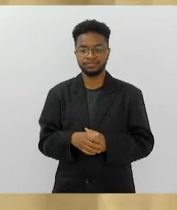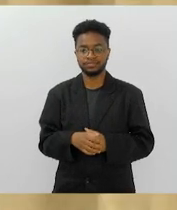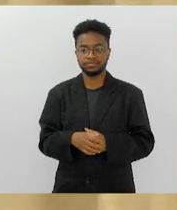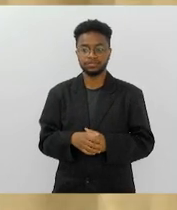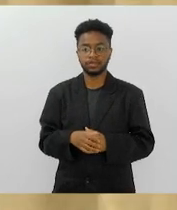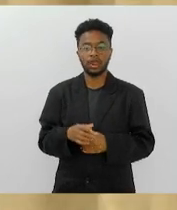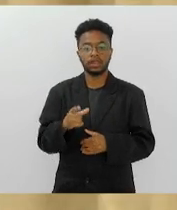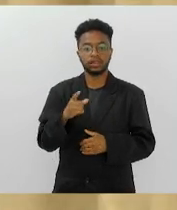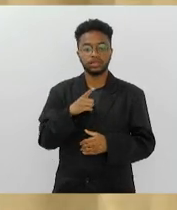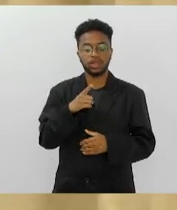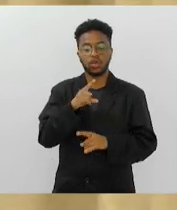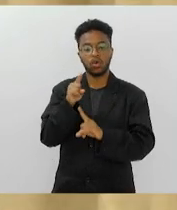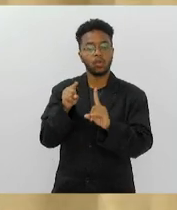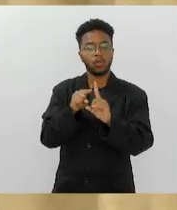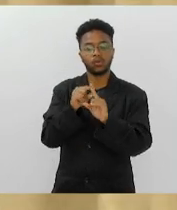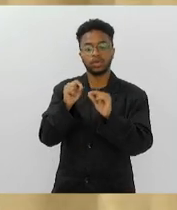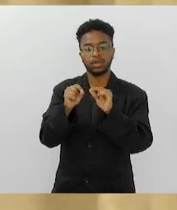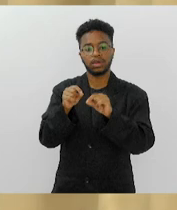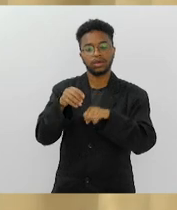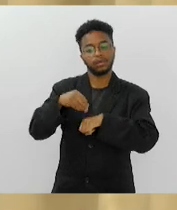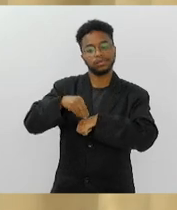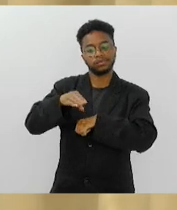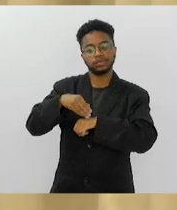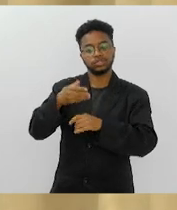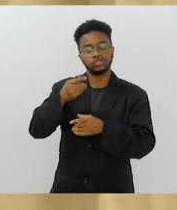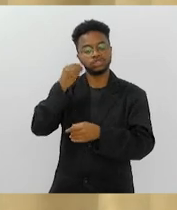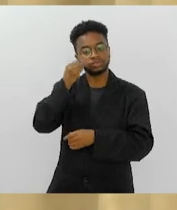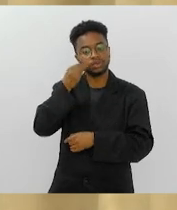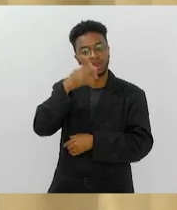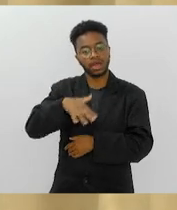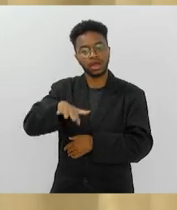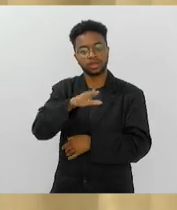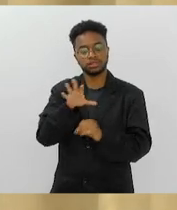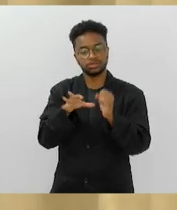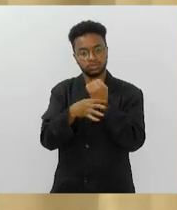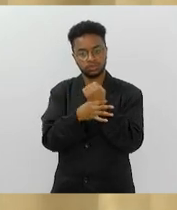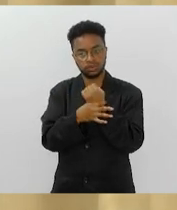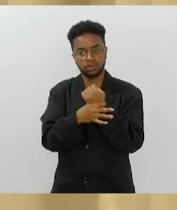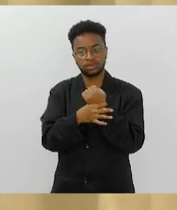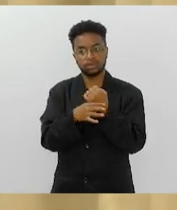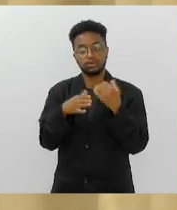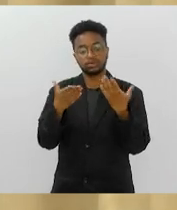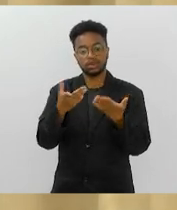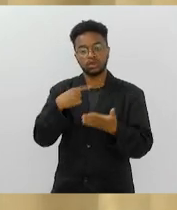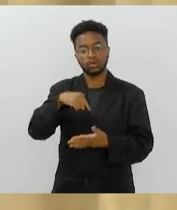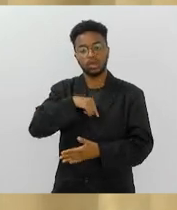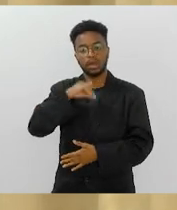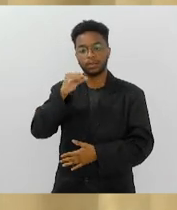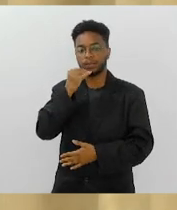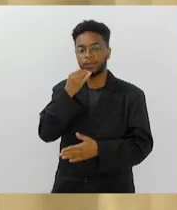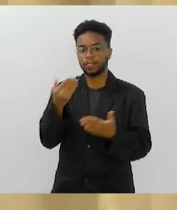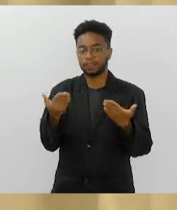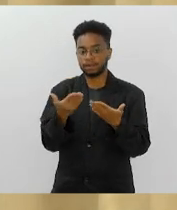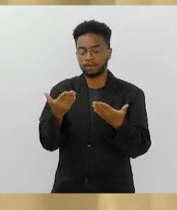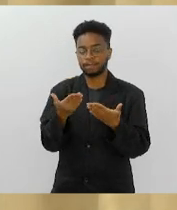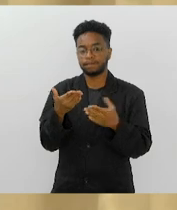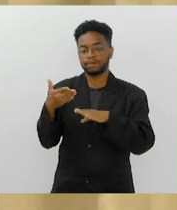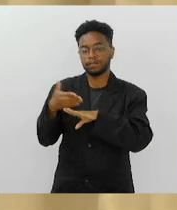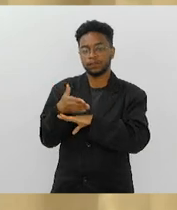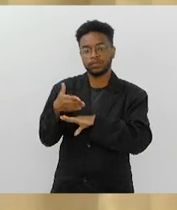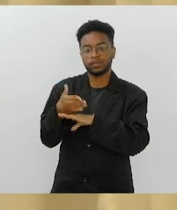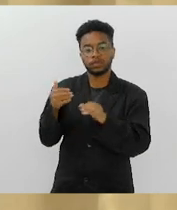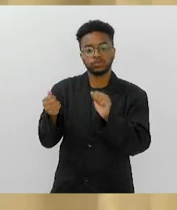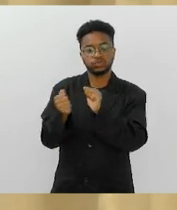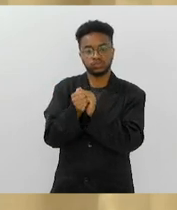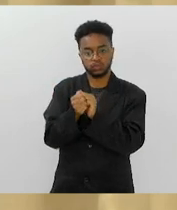dividir experiências na área de segurança, o seguinte é na área de educação, a gente aproveita a oportunidade para mostrar que juntos,